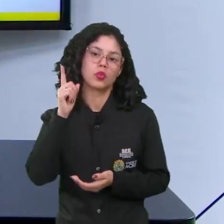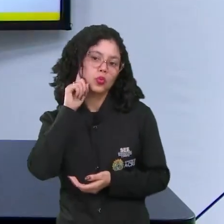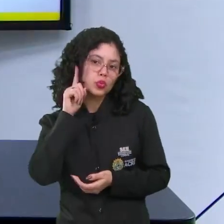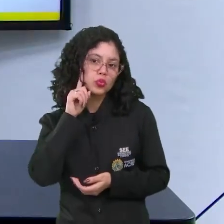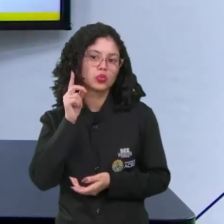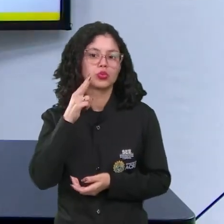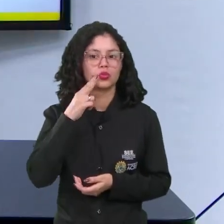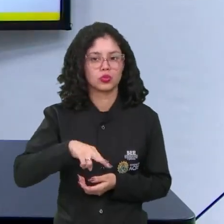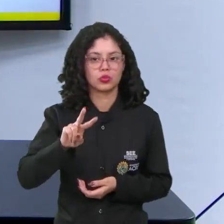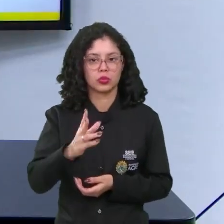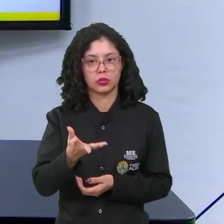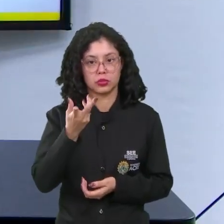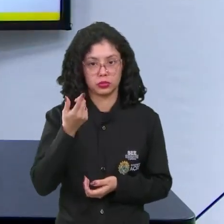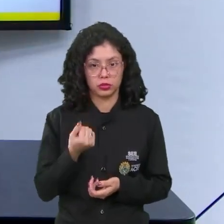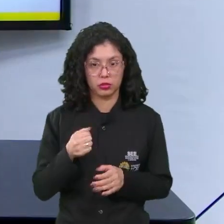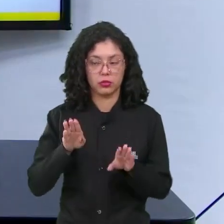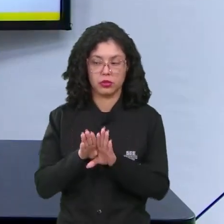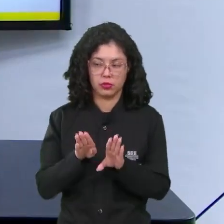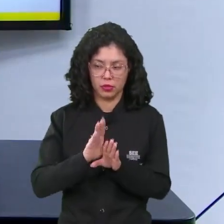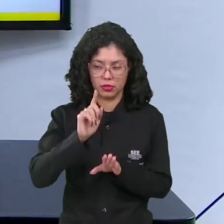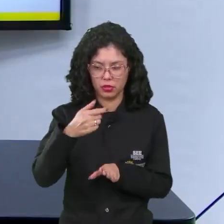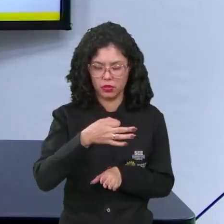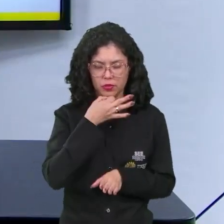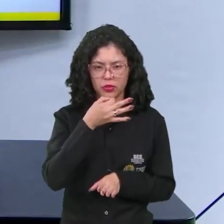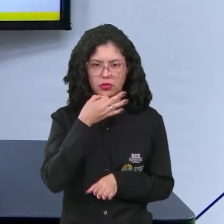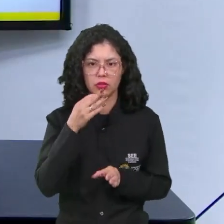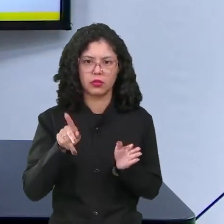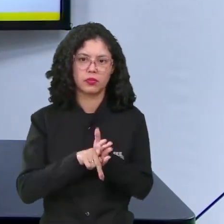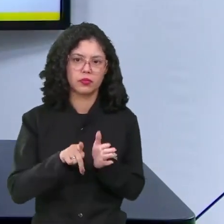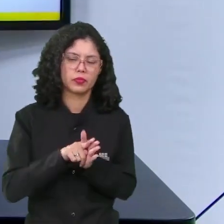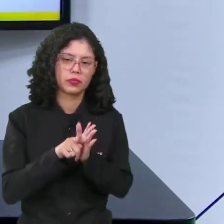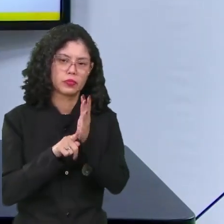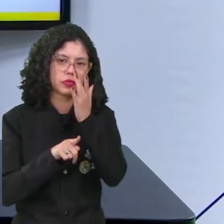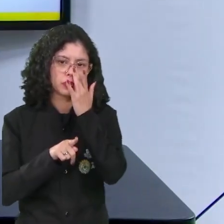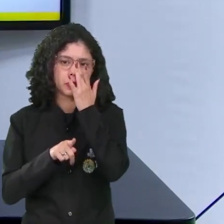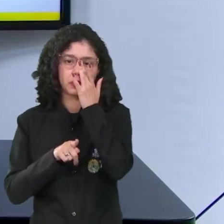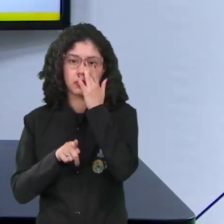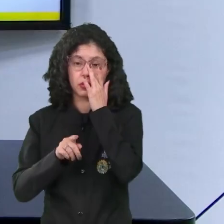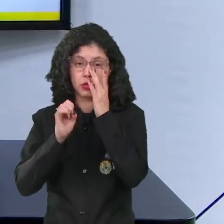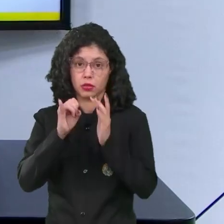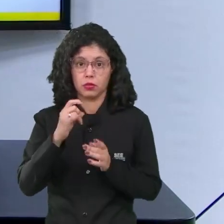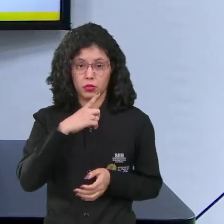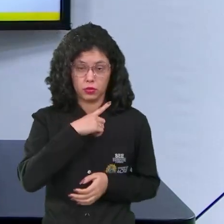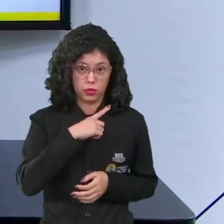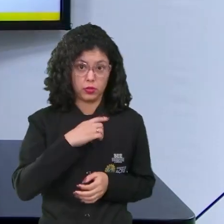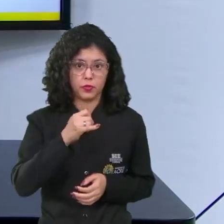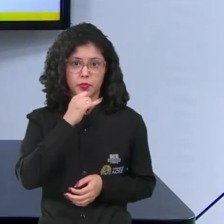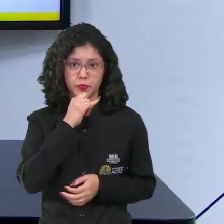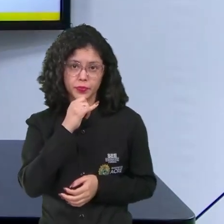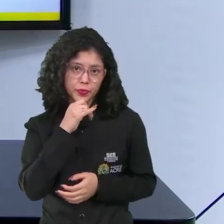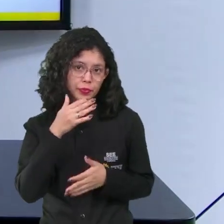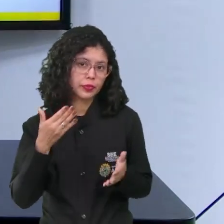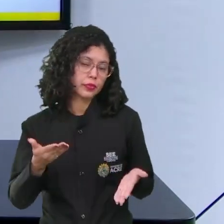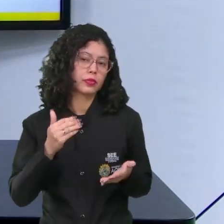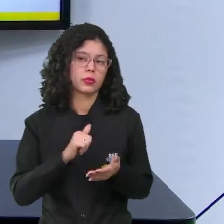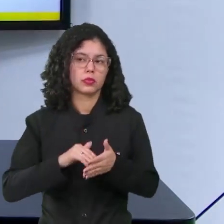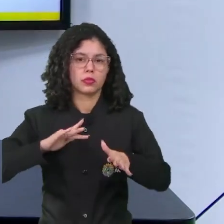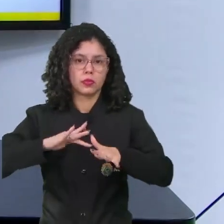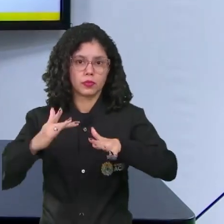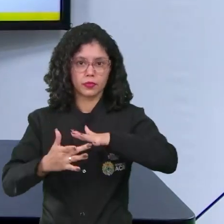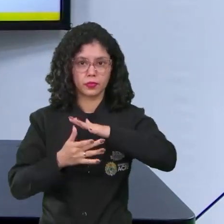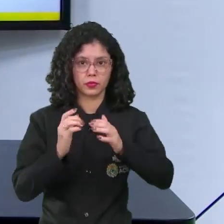do que você recebe. Se aquela opinião ela não é só sua, se você não tem sido, por exemplo, nas redes,